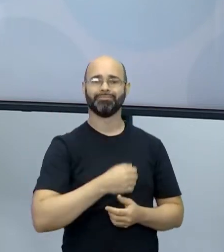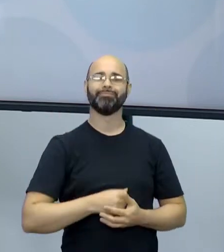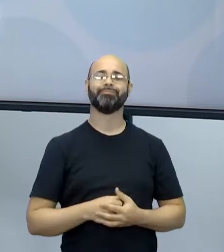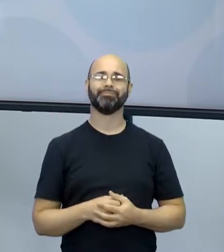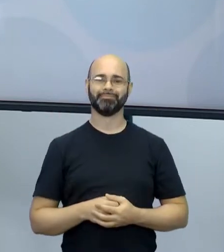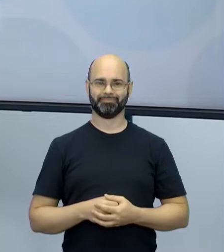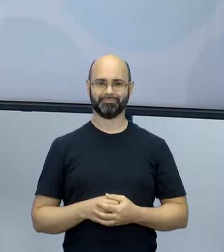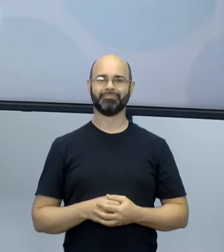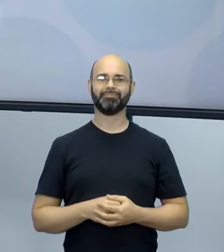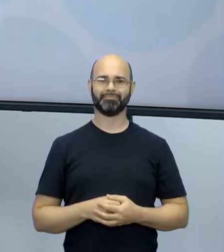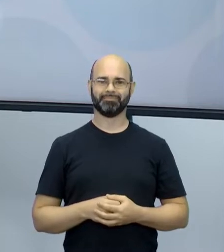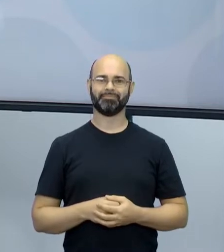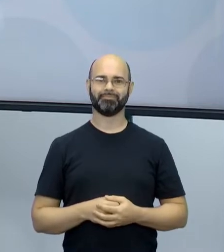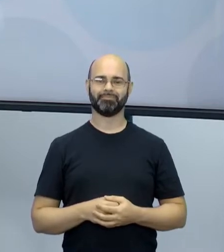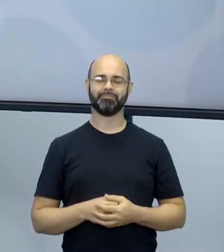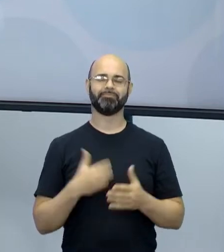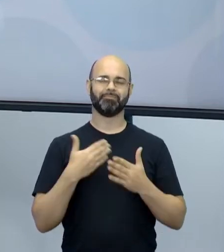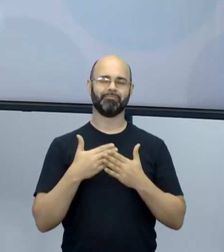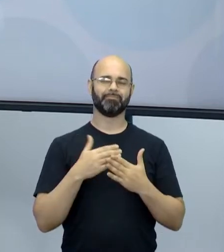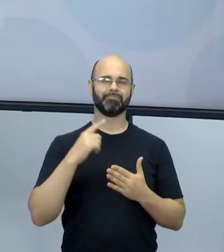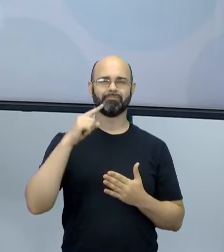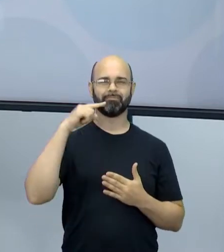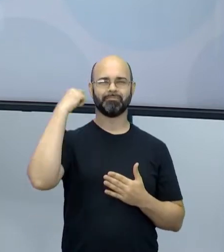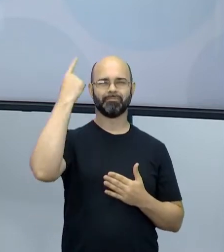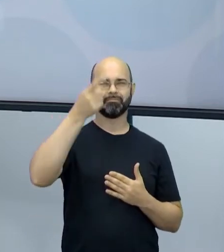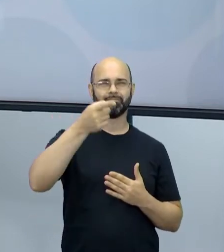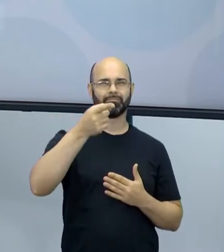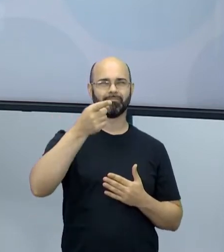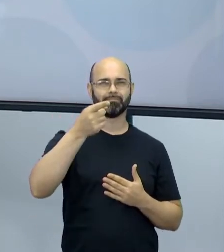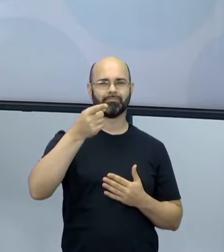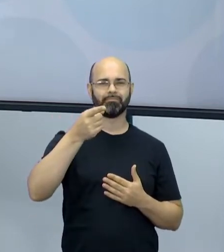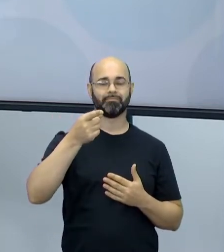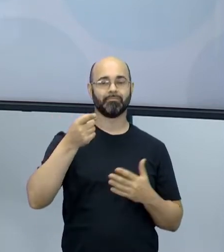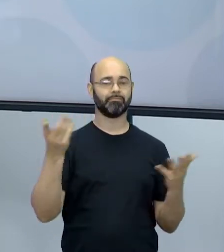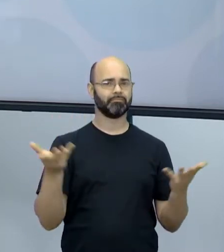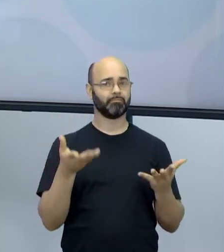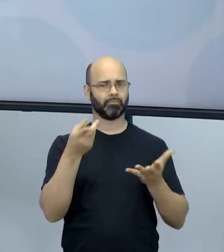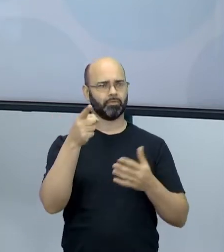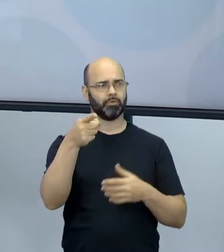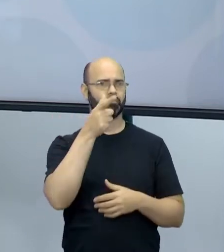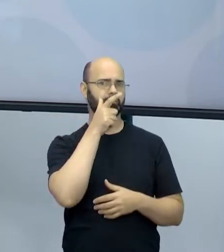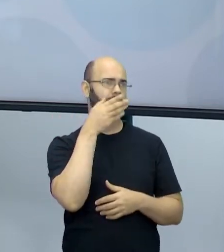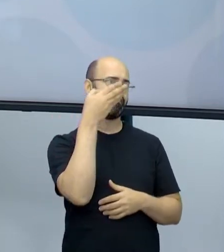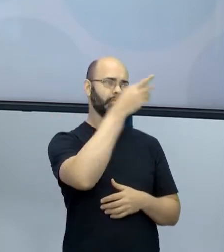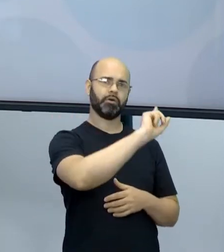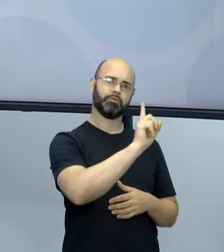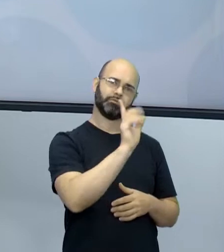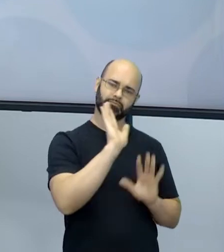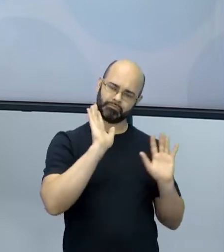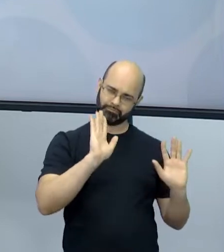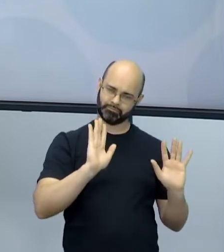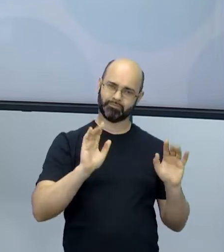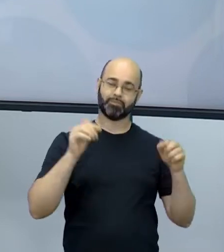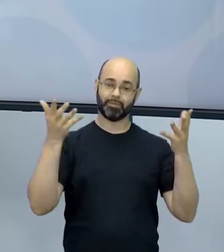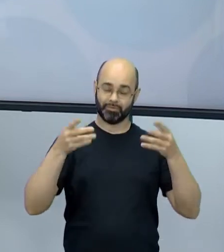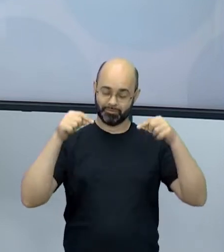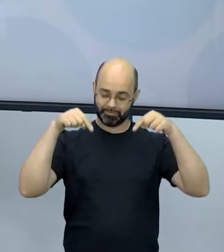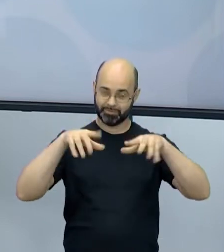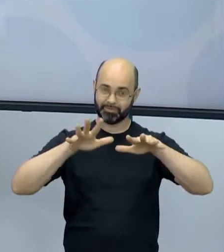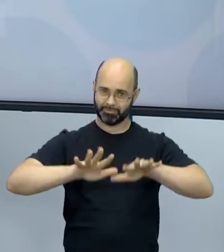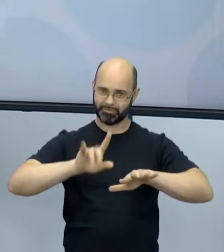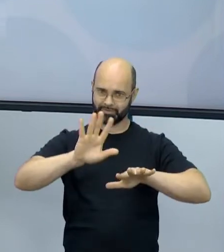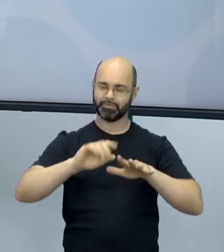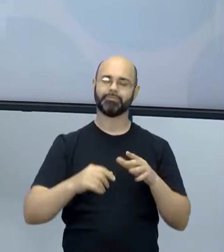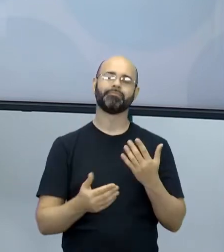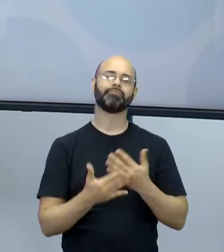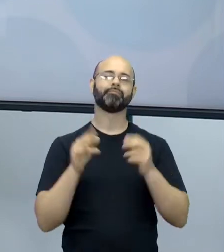eu vou, na próxima aula, não vai para ela agora não, tá? Você assiste essa primeira, depois vai para lá. Mas na próxima aula, a gente vai